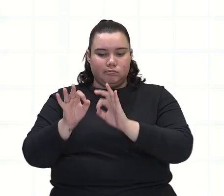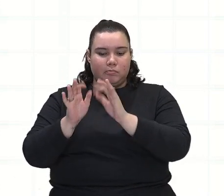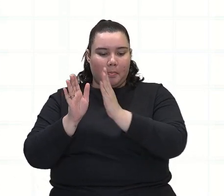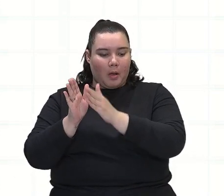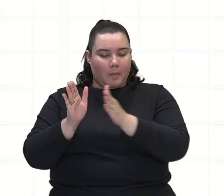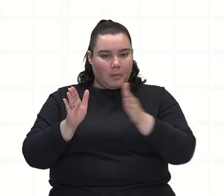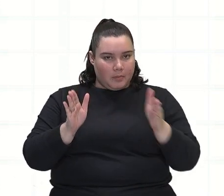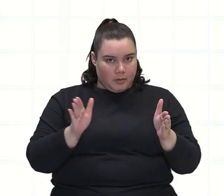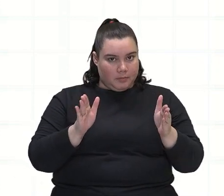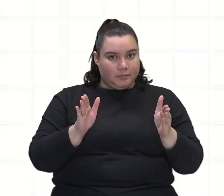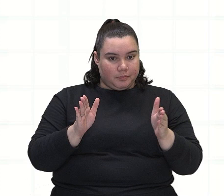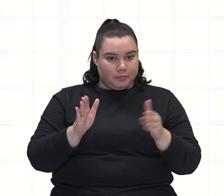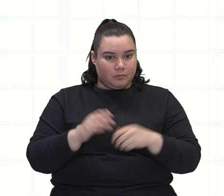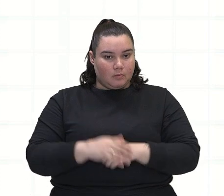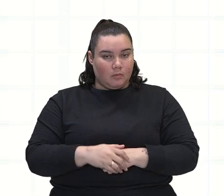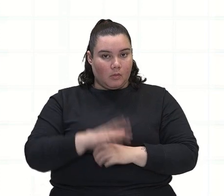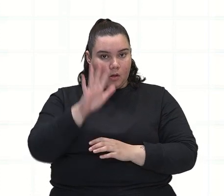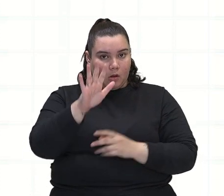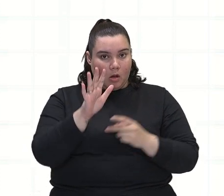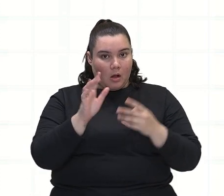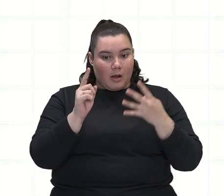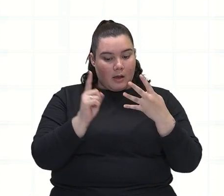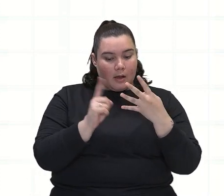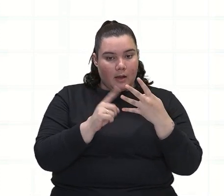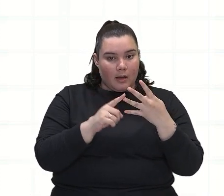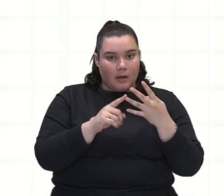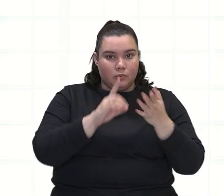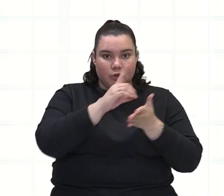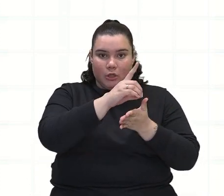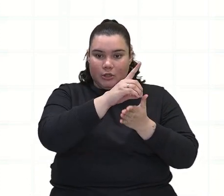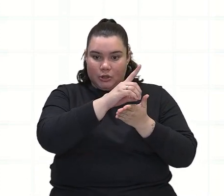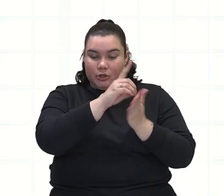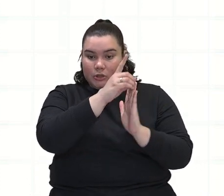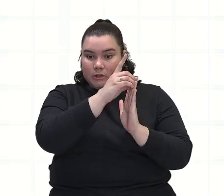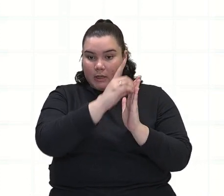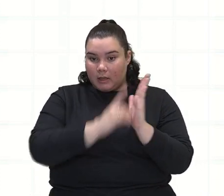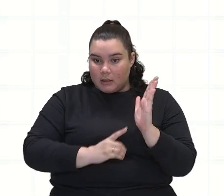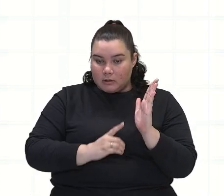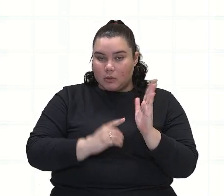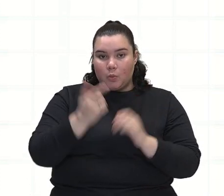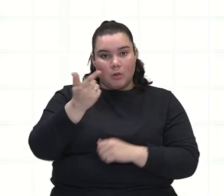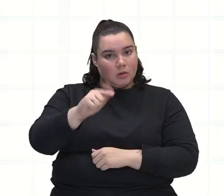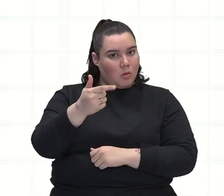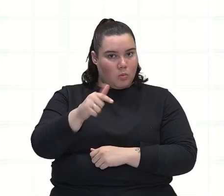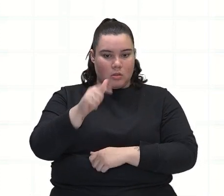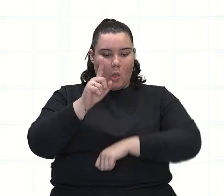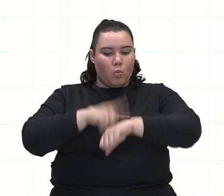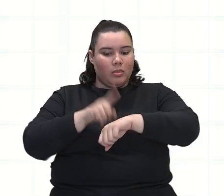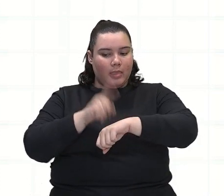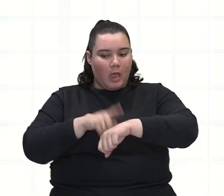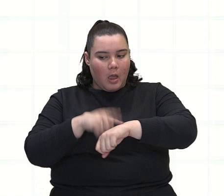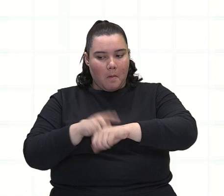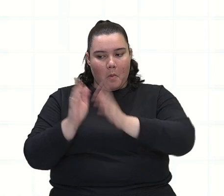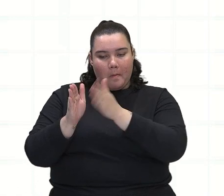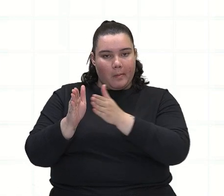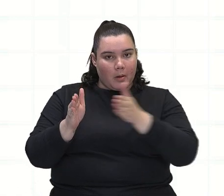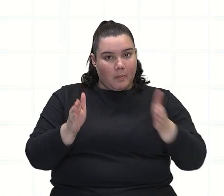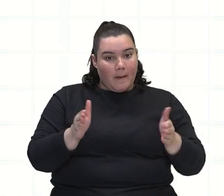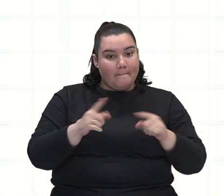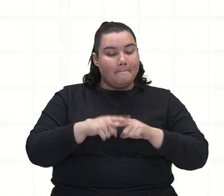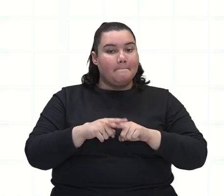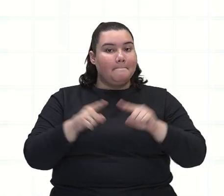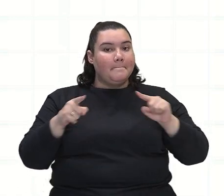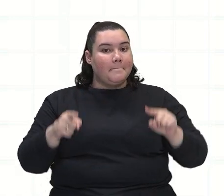textual dissertação, eu não tenho a ordem cronológica, certo? Não fico ali marcando o tempo. Mas